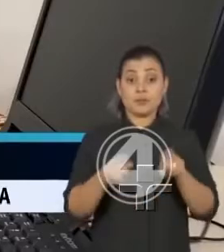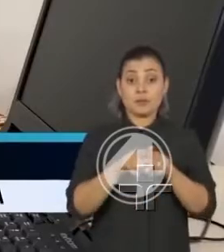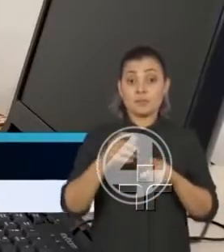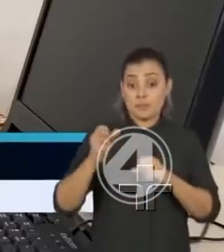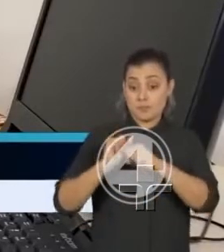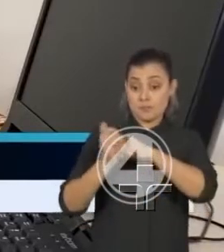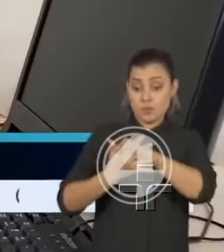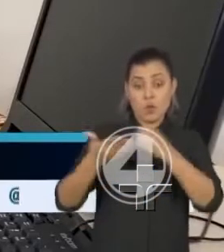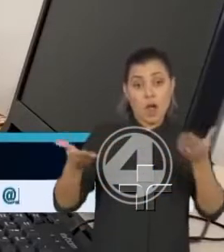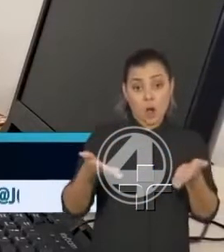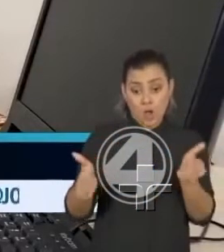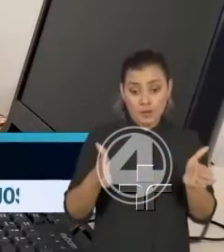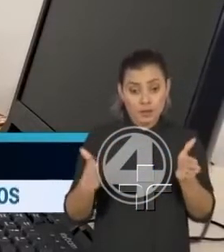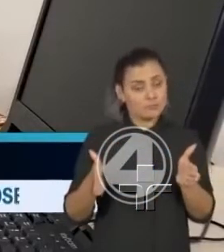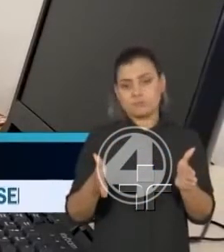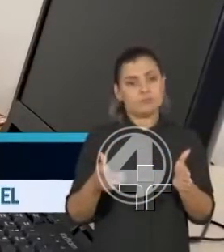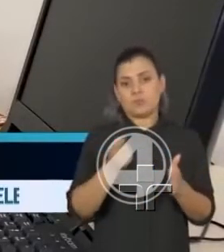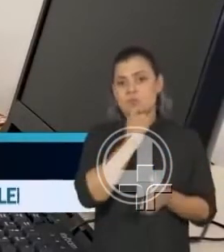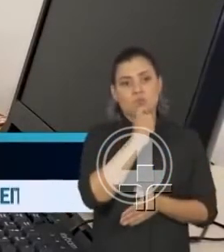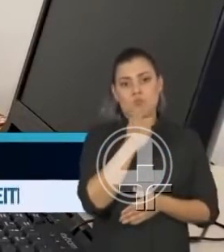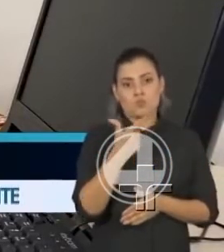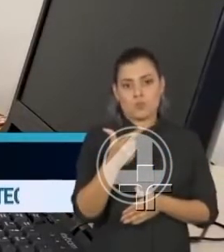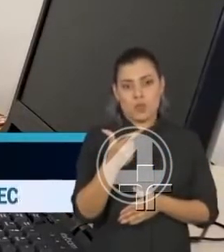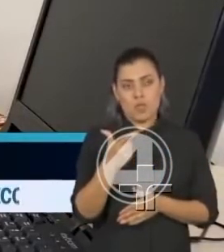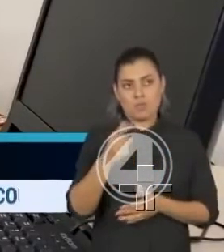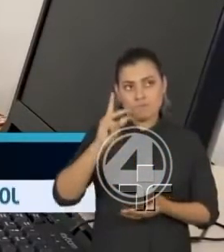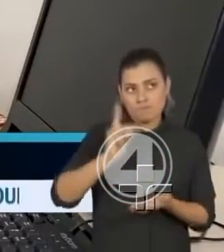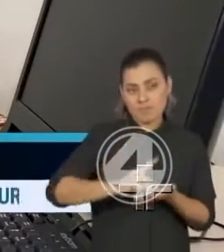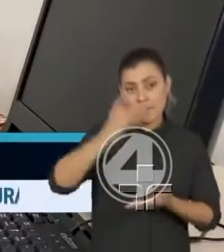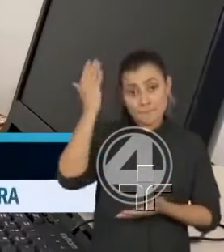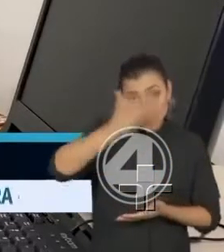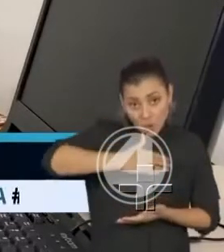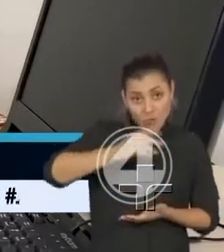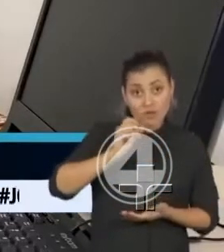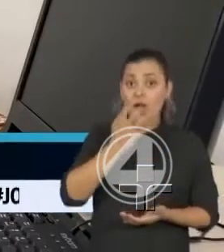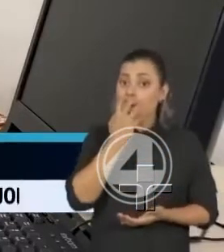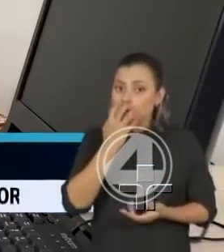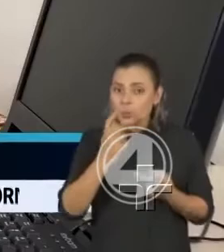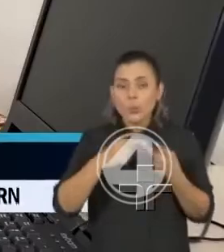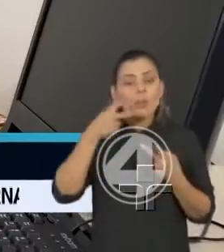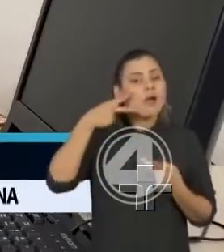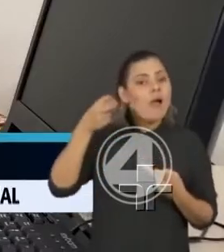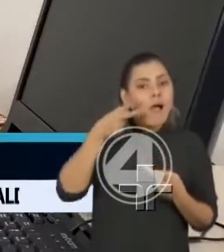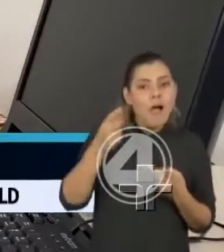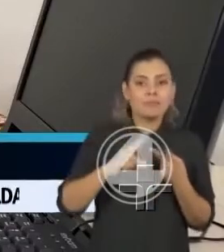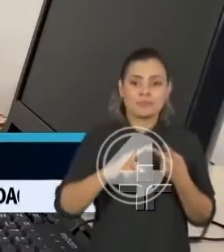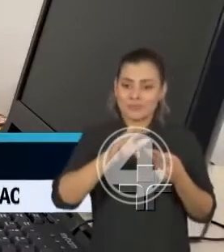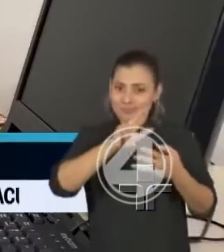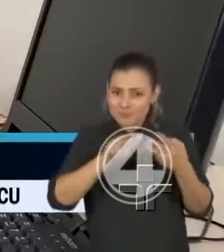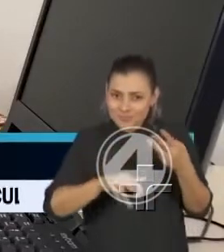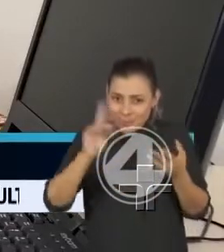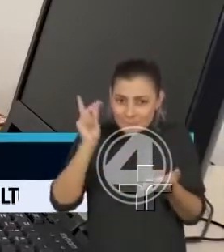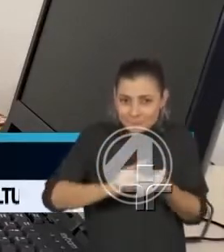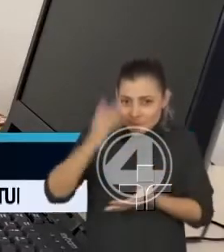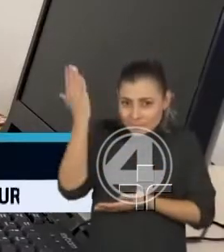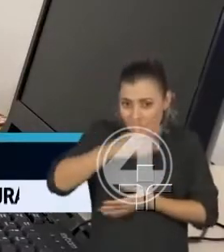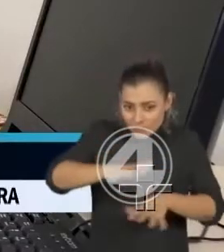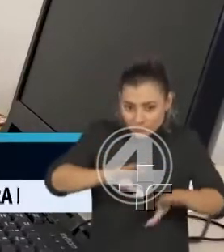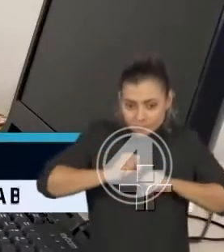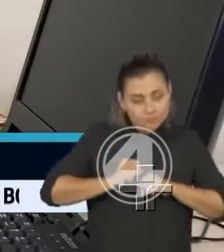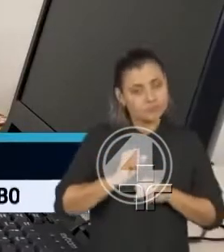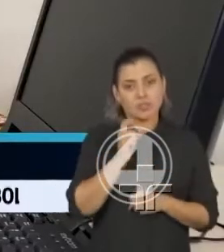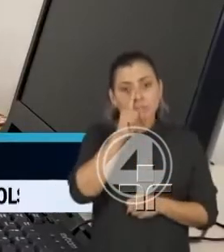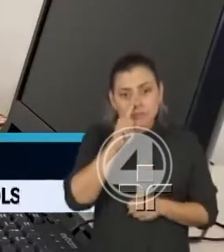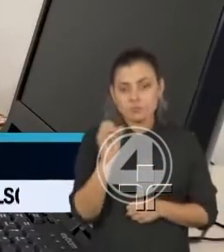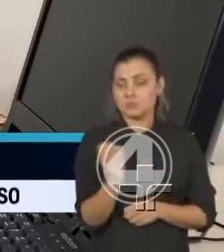coronavírus até este momento não está demonstrado que os pets os nossos animais de estimação etc estejam